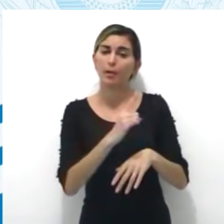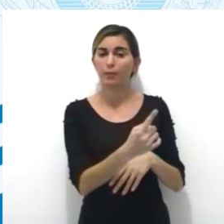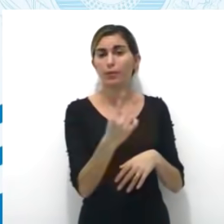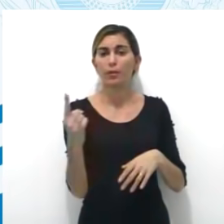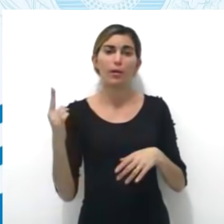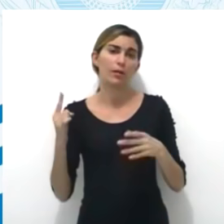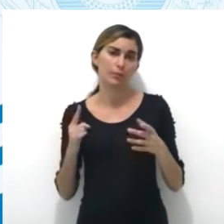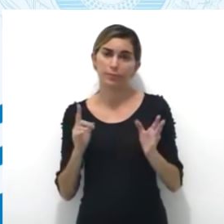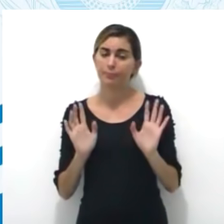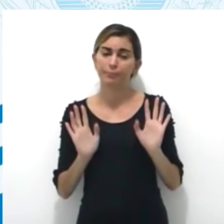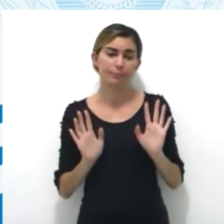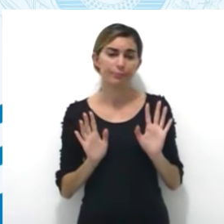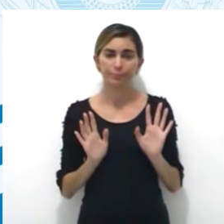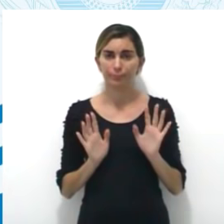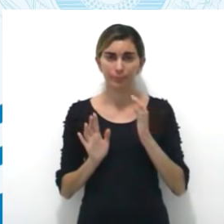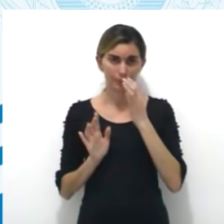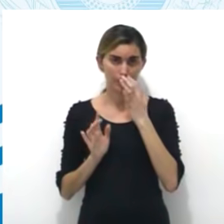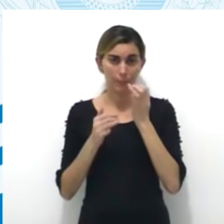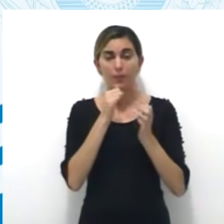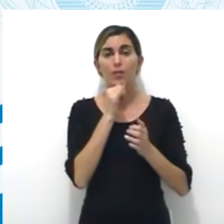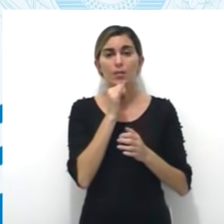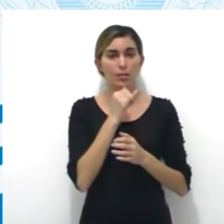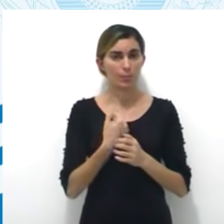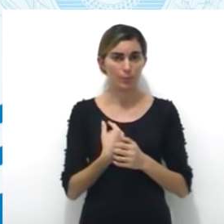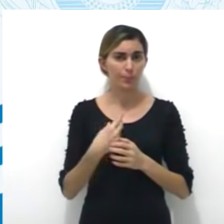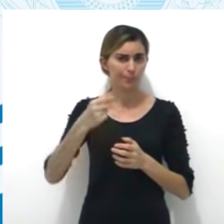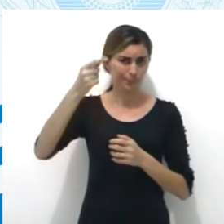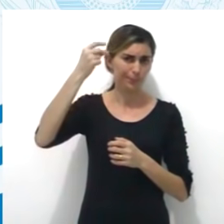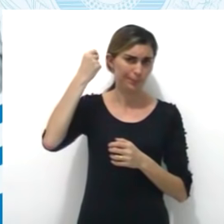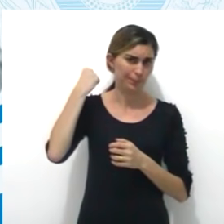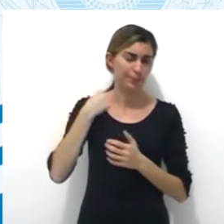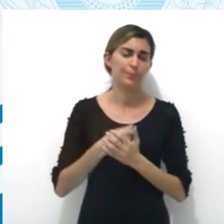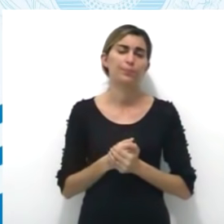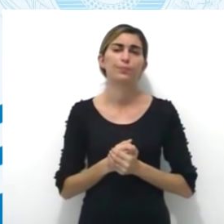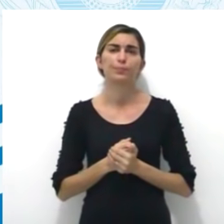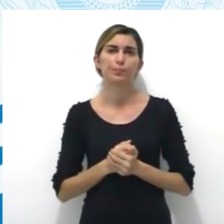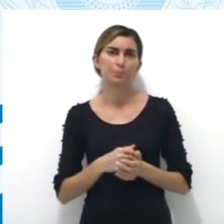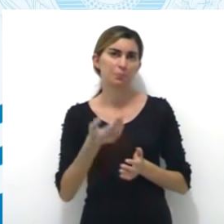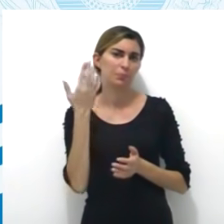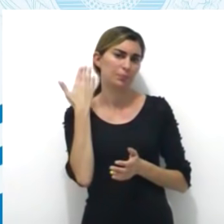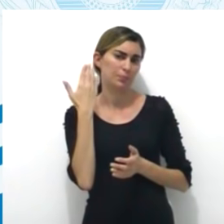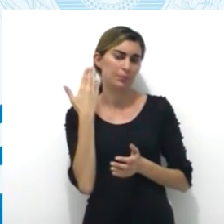de cada povo. Por exemplo, os gregos antigos,